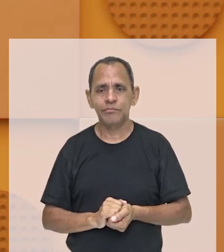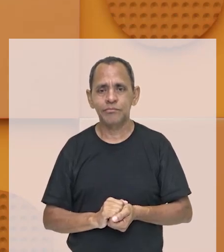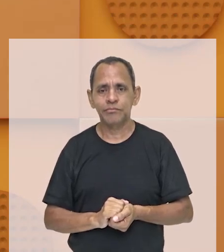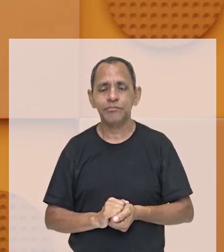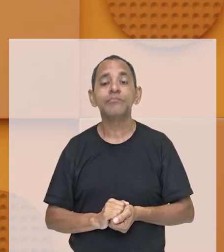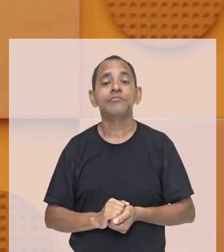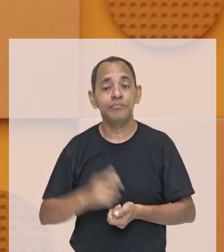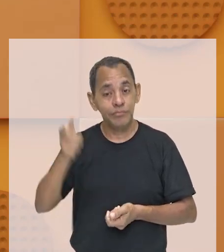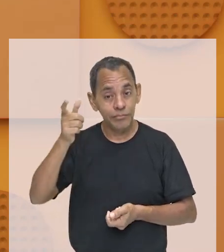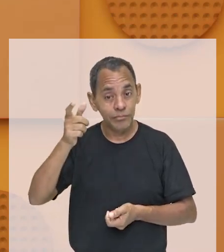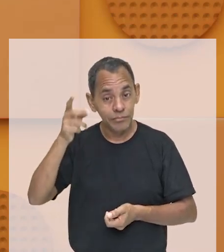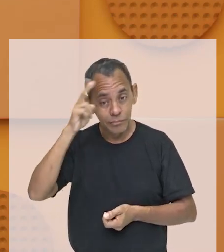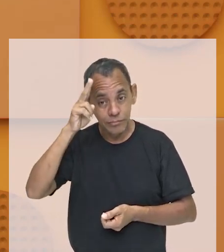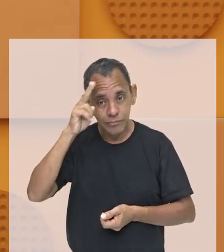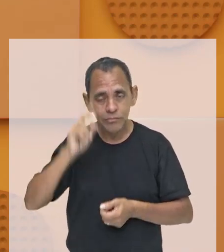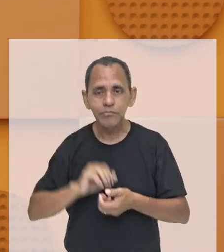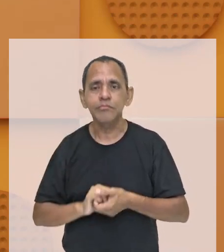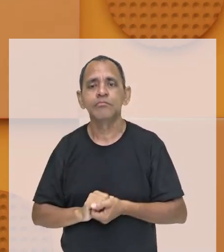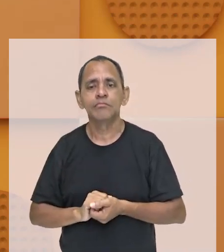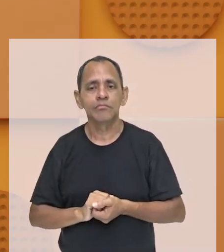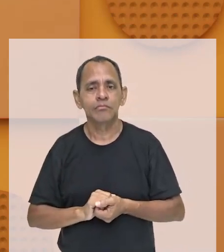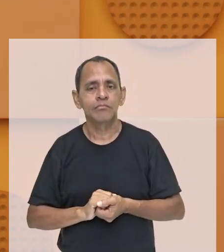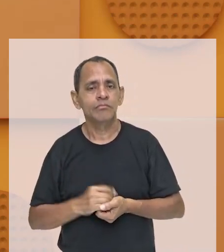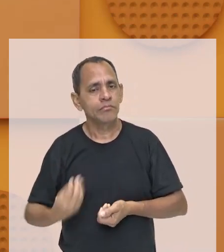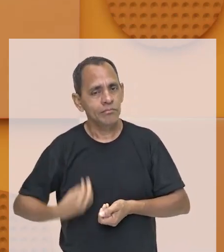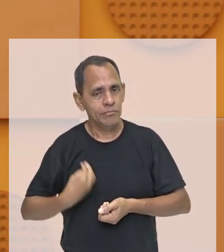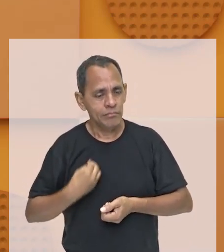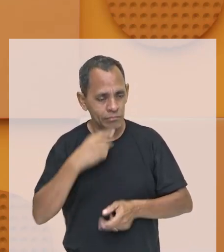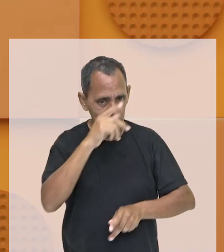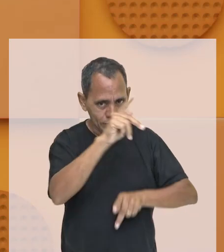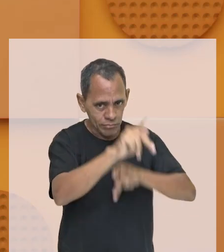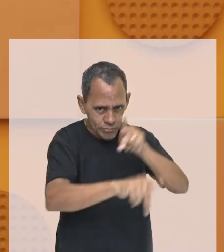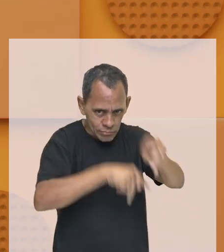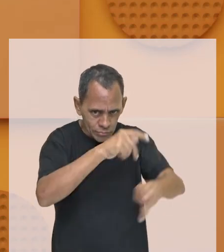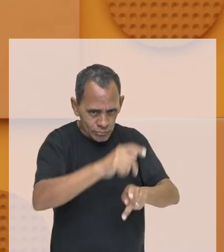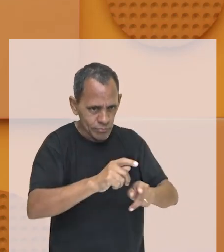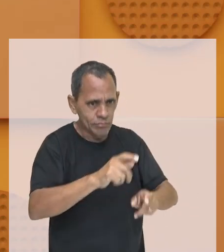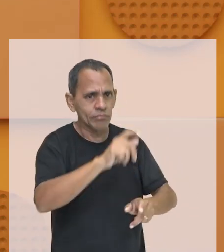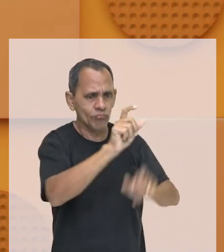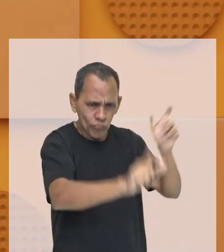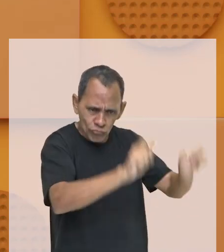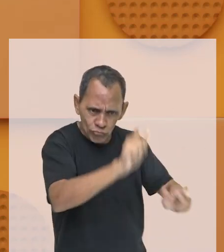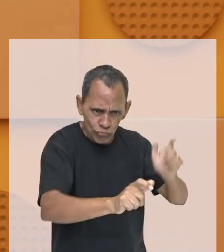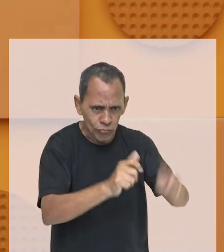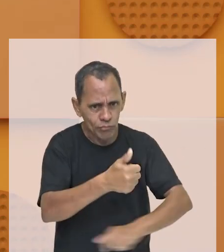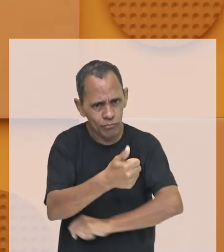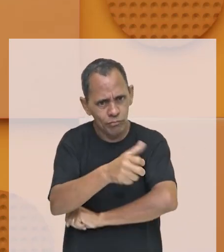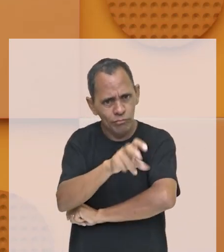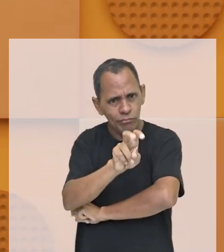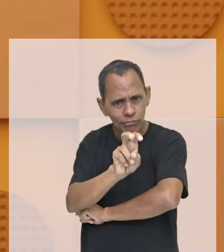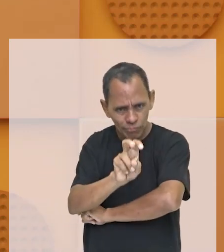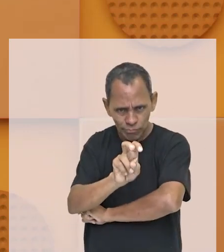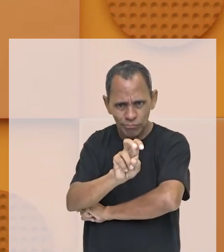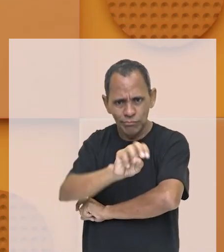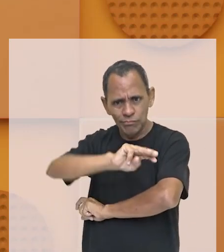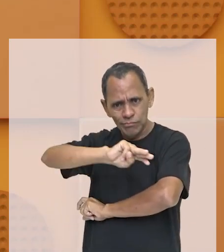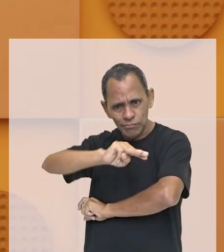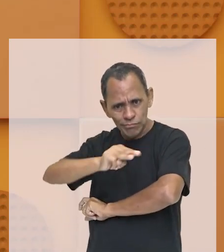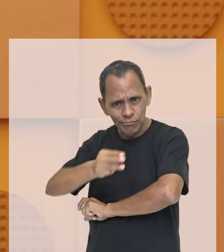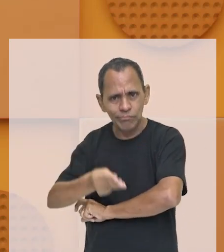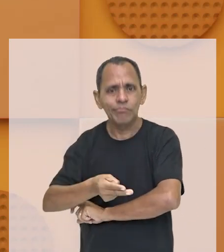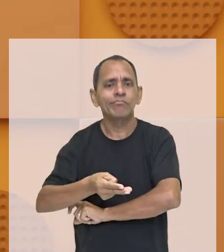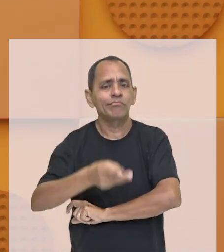ao mesmo tempo em 2 continentes, uma população reunida de 15 milhões de habitantes, mais de 15 milhões de